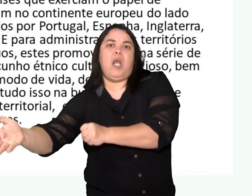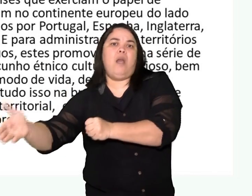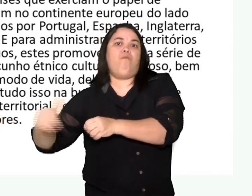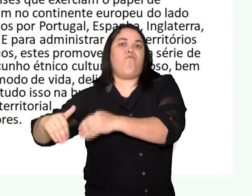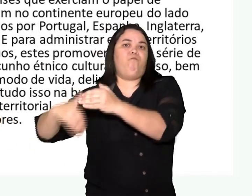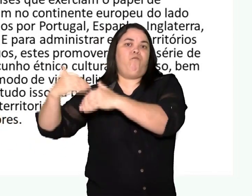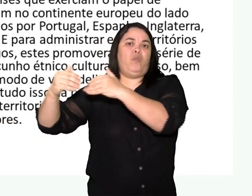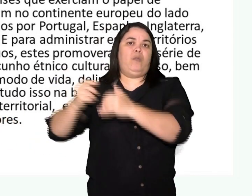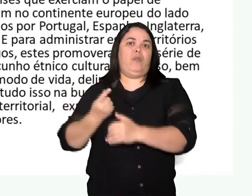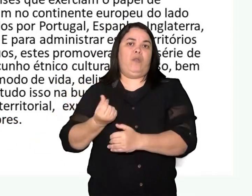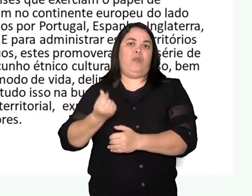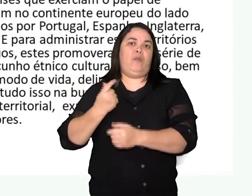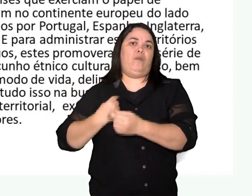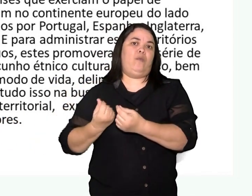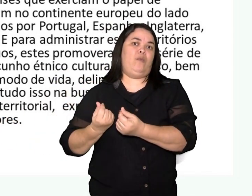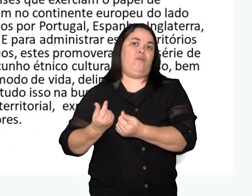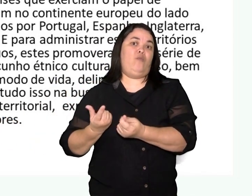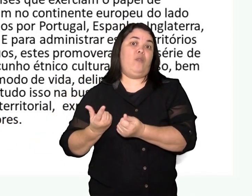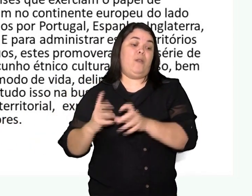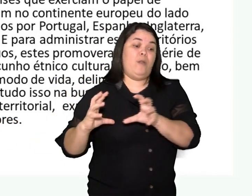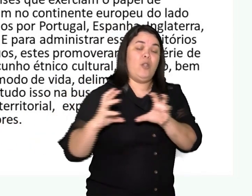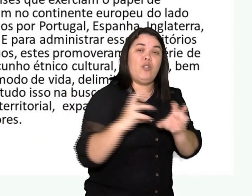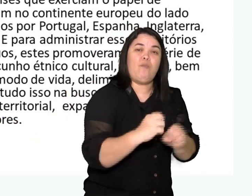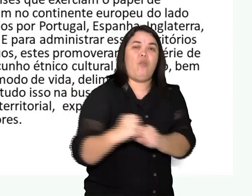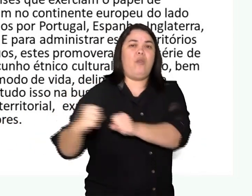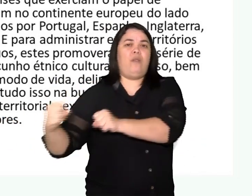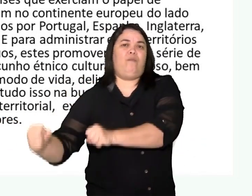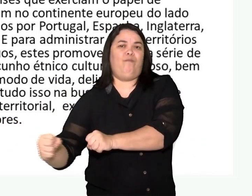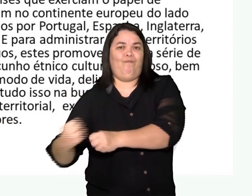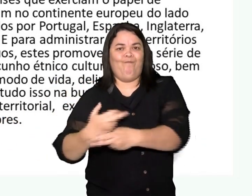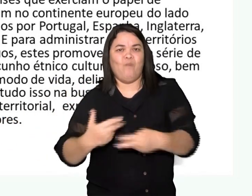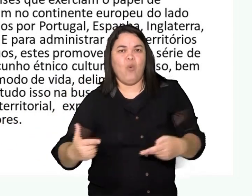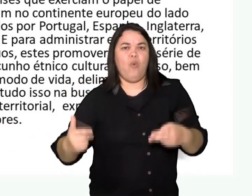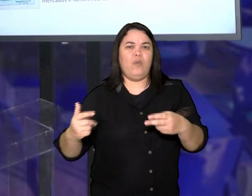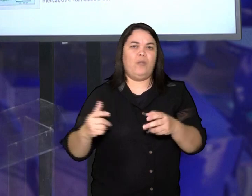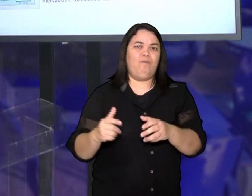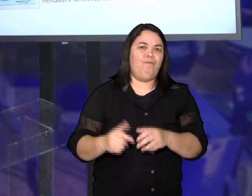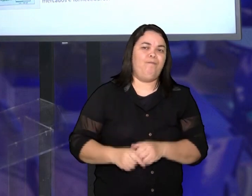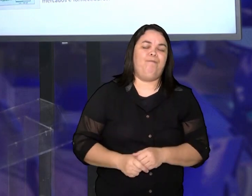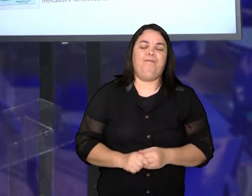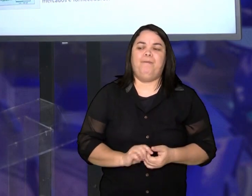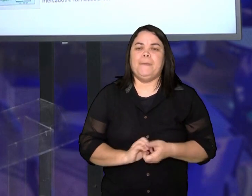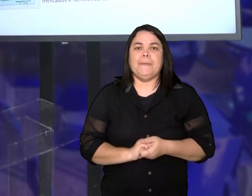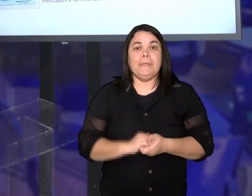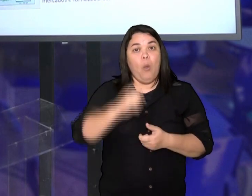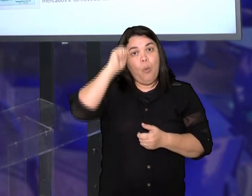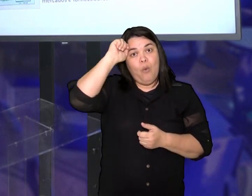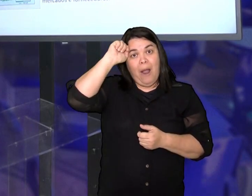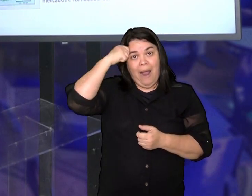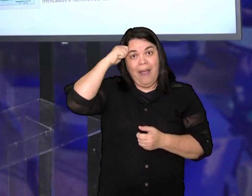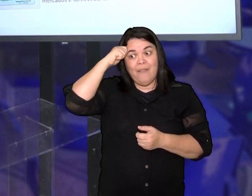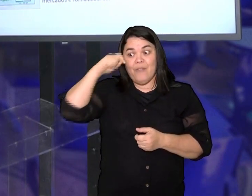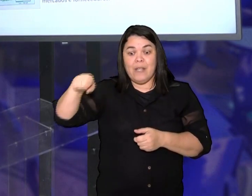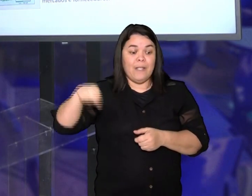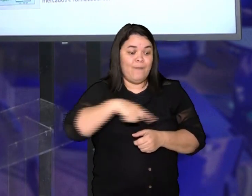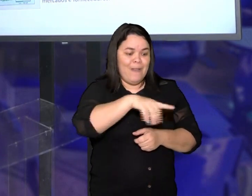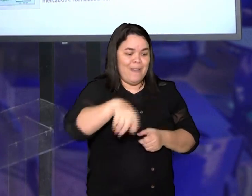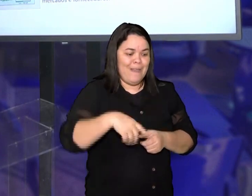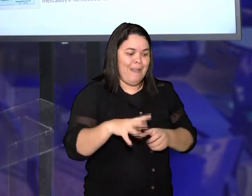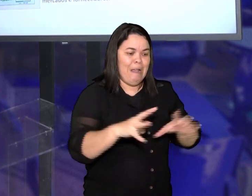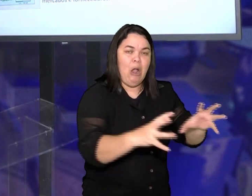né? Eles vão para explorar o continente africano. O que é que eles fazem, né? Além de levar a